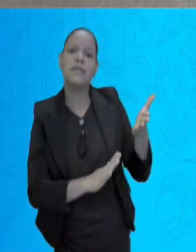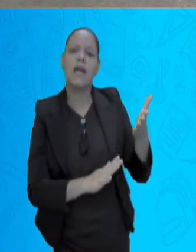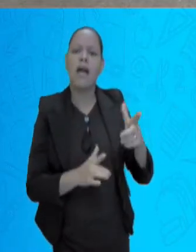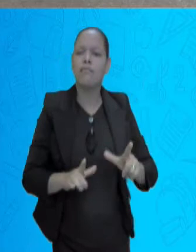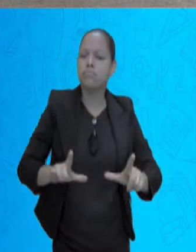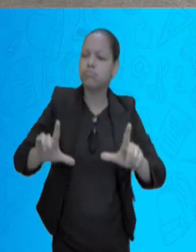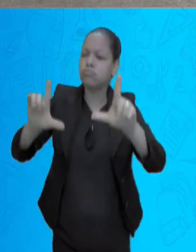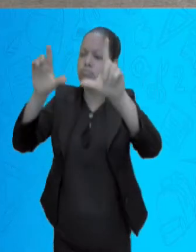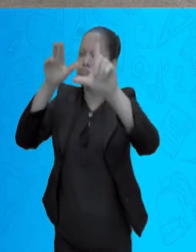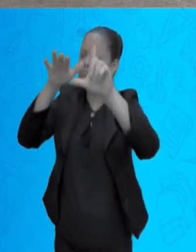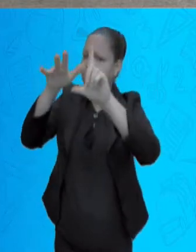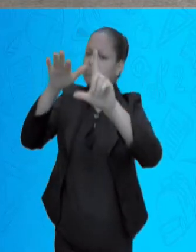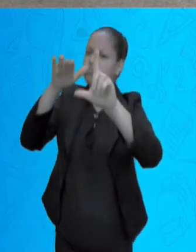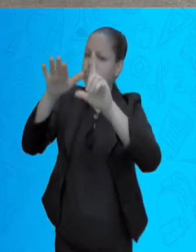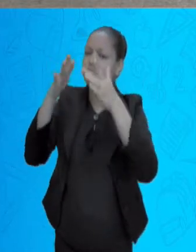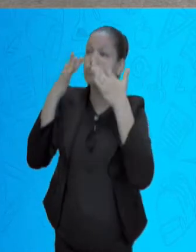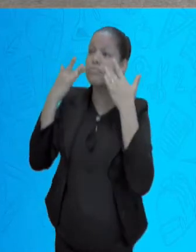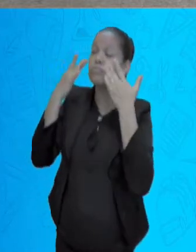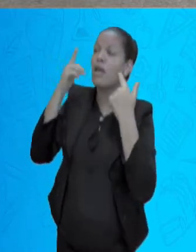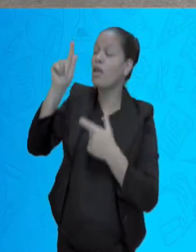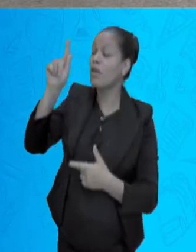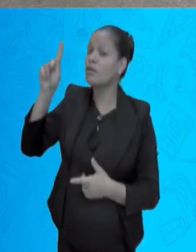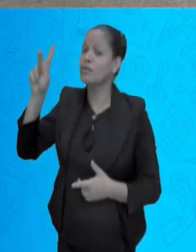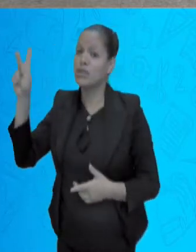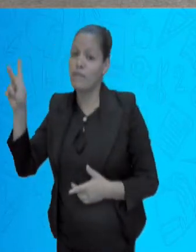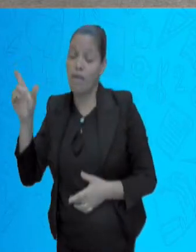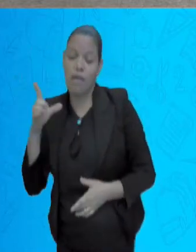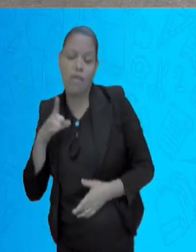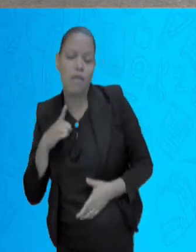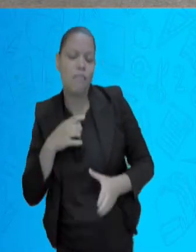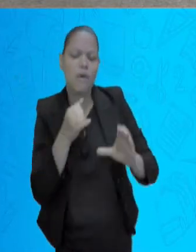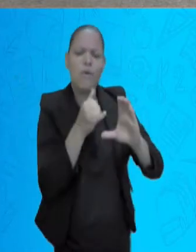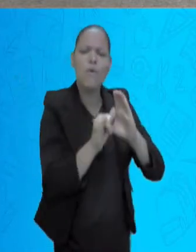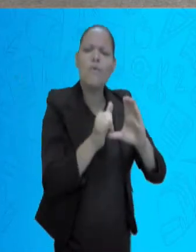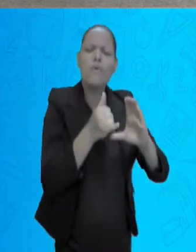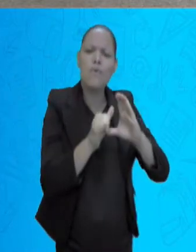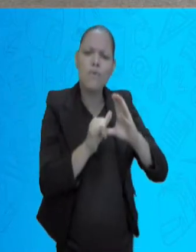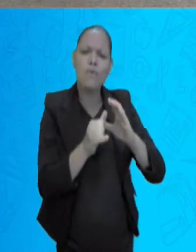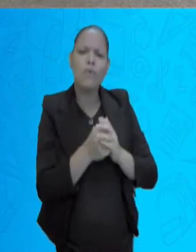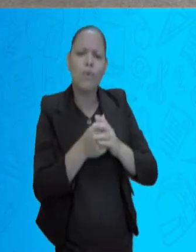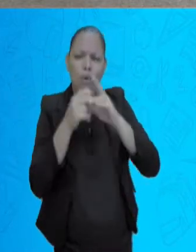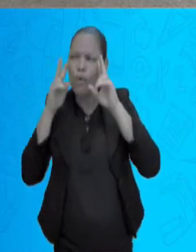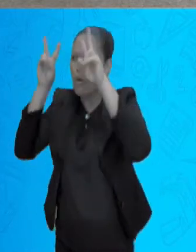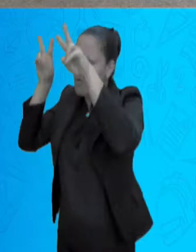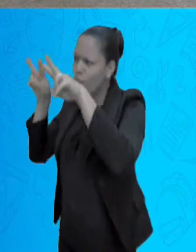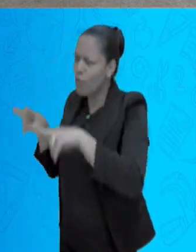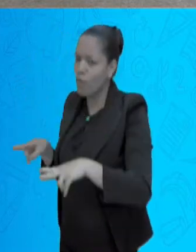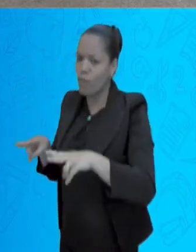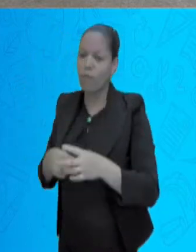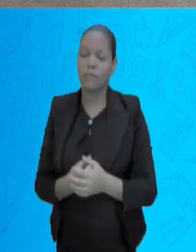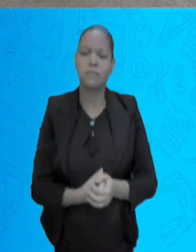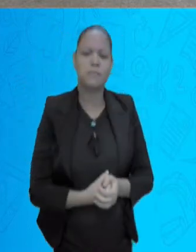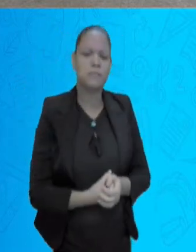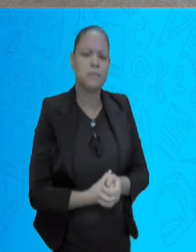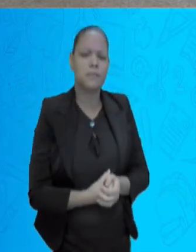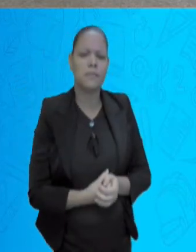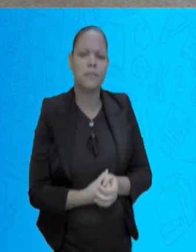plataforma SMED-GV, nós temos um conto. Acompanhe a leitura comigo.